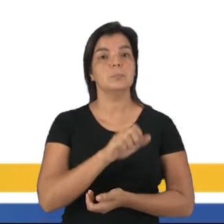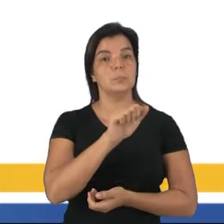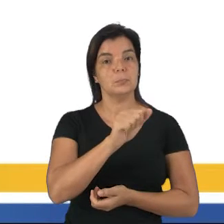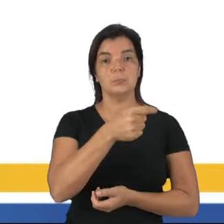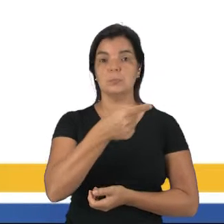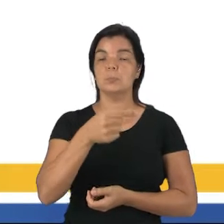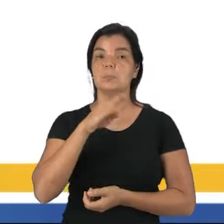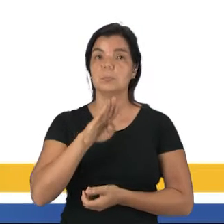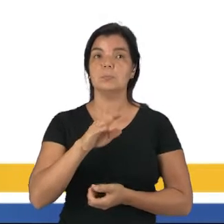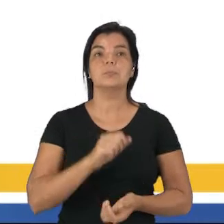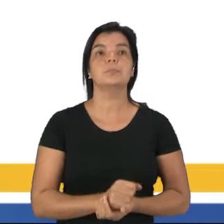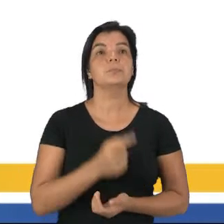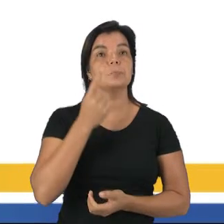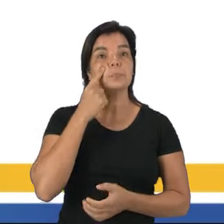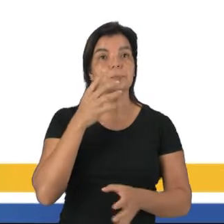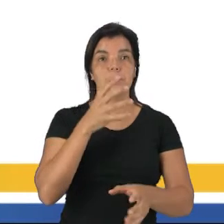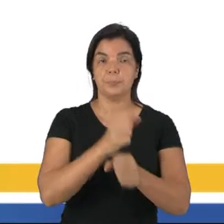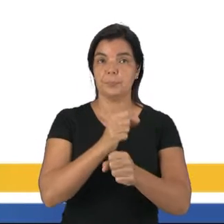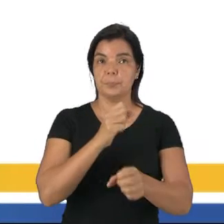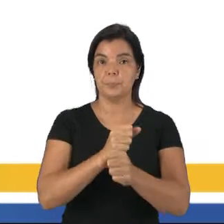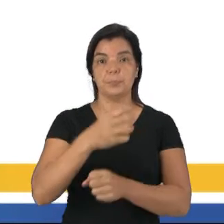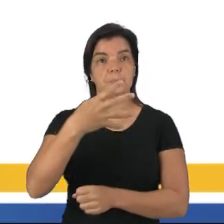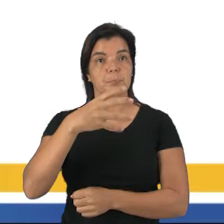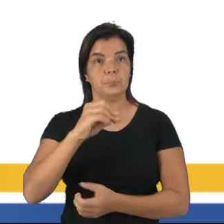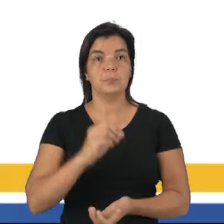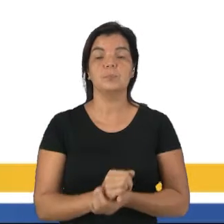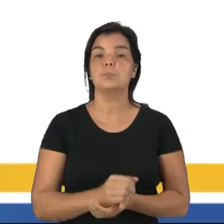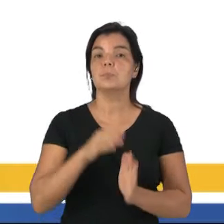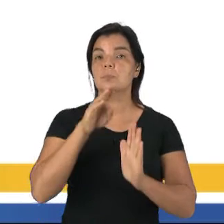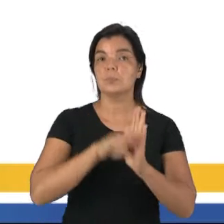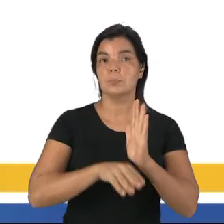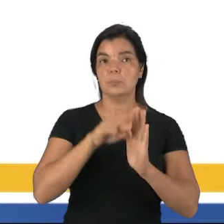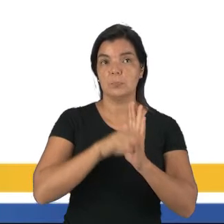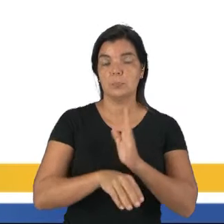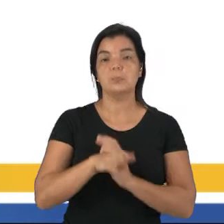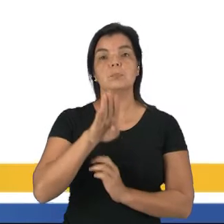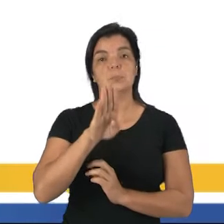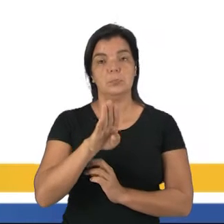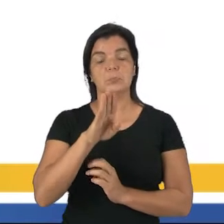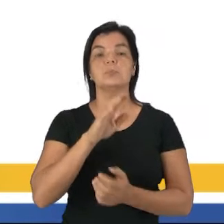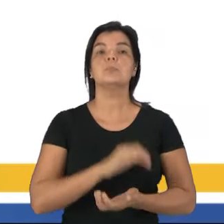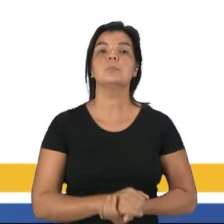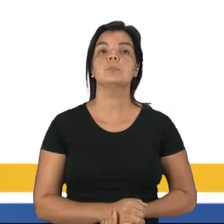né? Veja que a soma das idades é igual a 40 e a diferença, gente, diferença